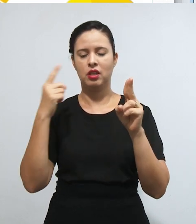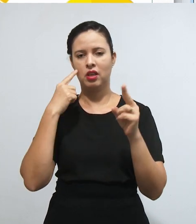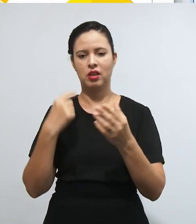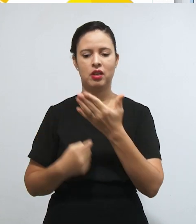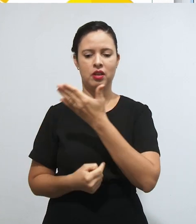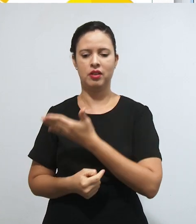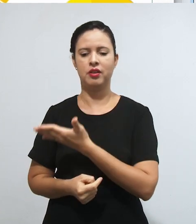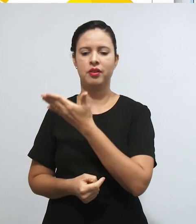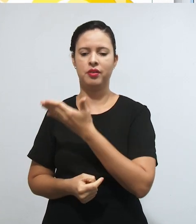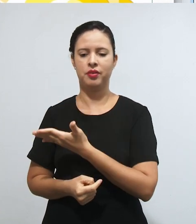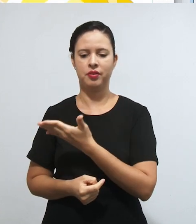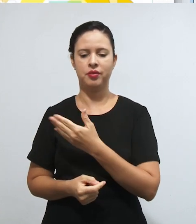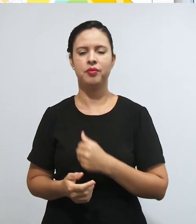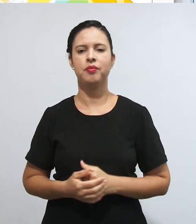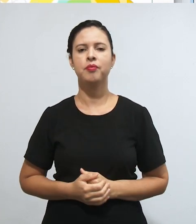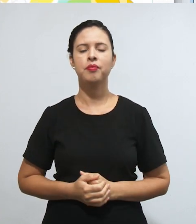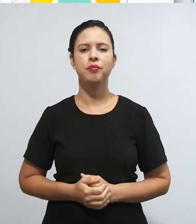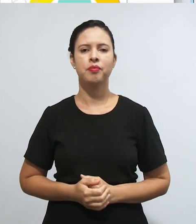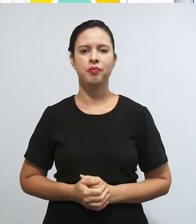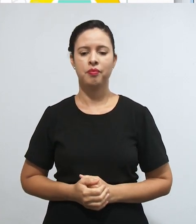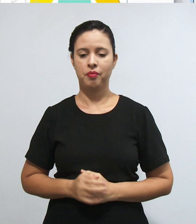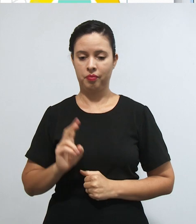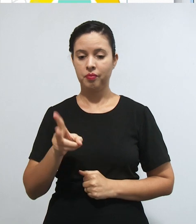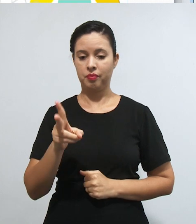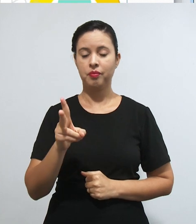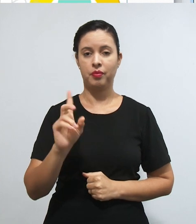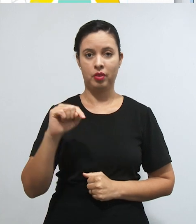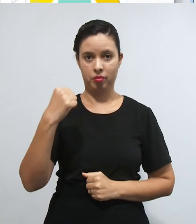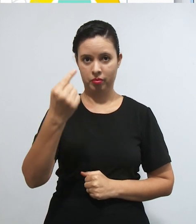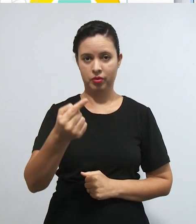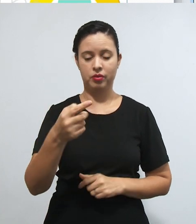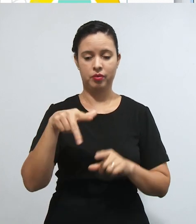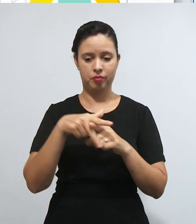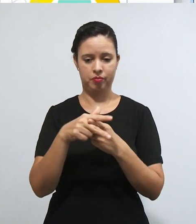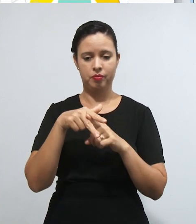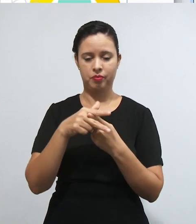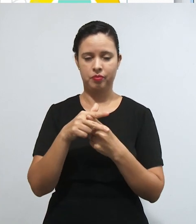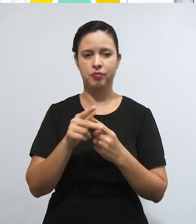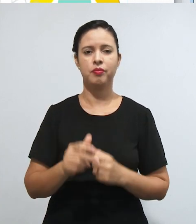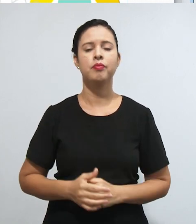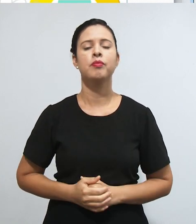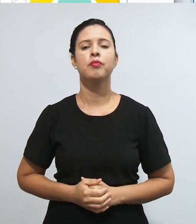nosso bonequinho aqui, essa imagem, tá? Vou deixar aqui por enquanto, que já já a gente formata ela também.